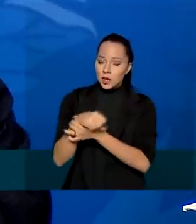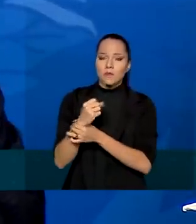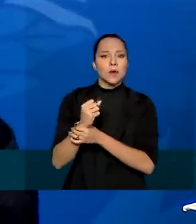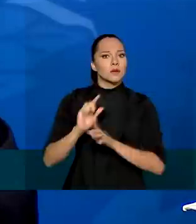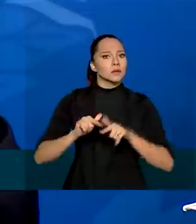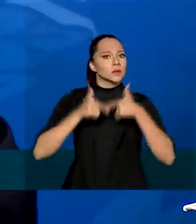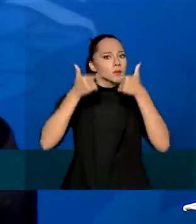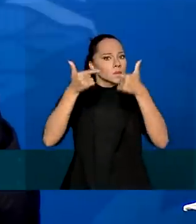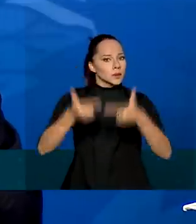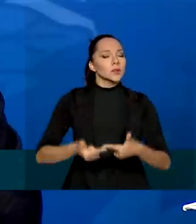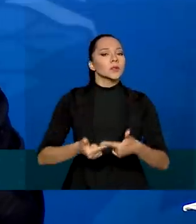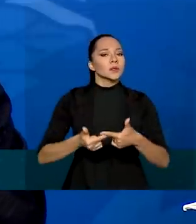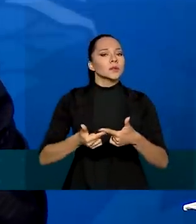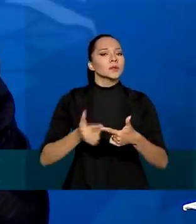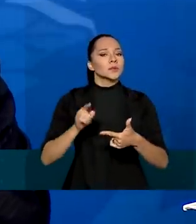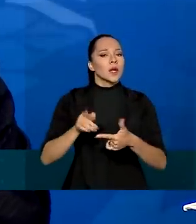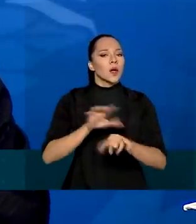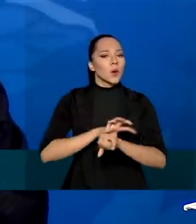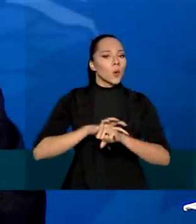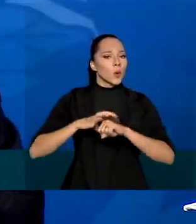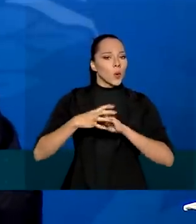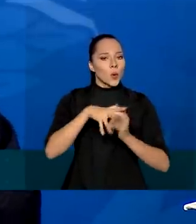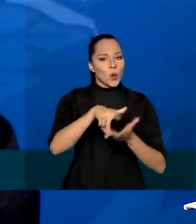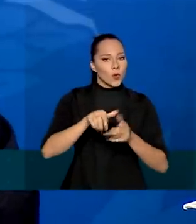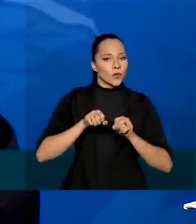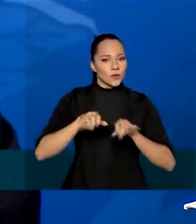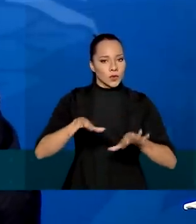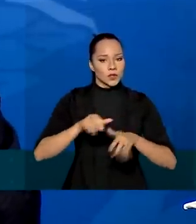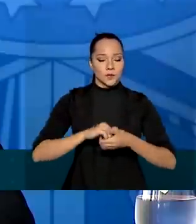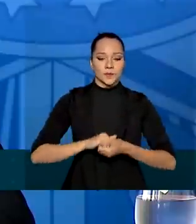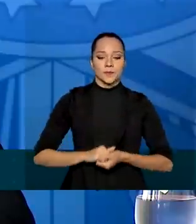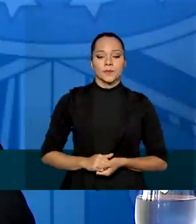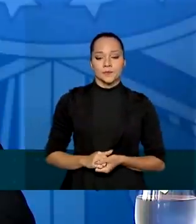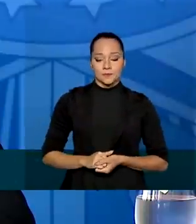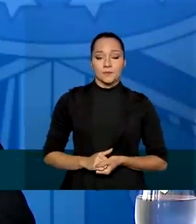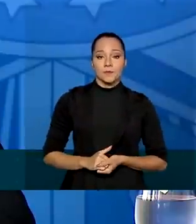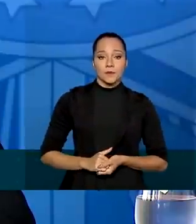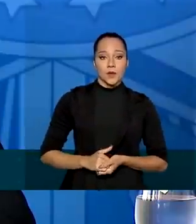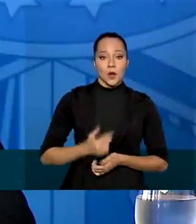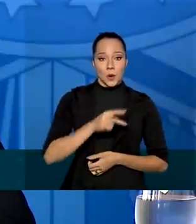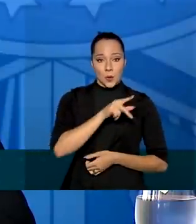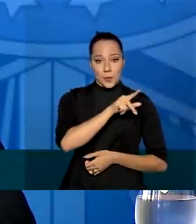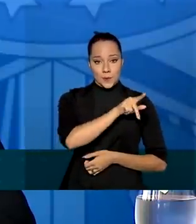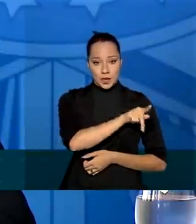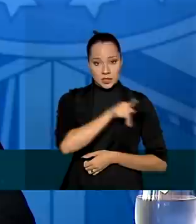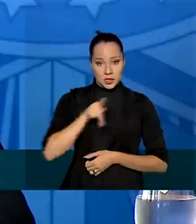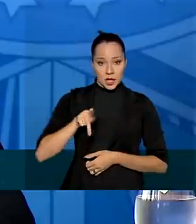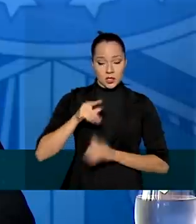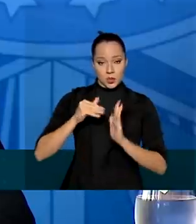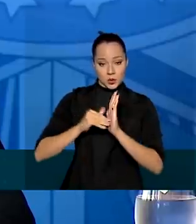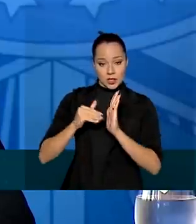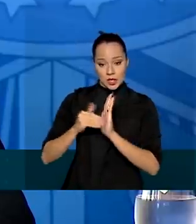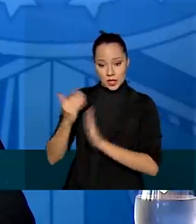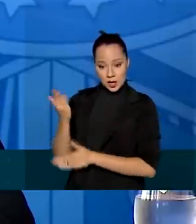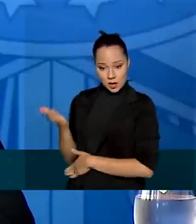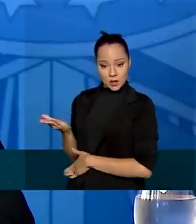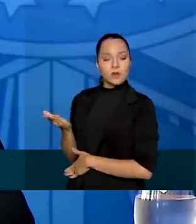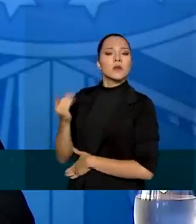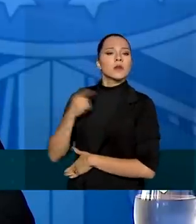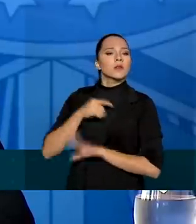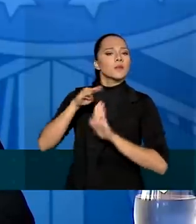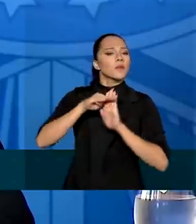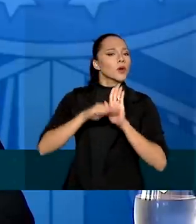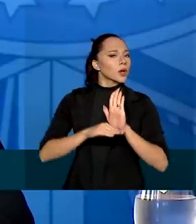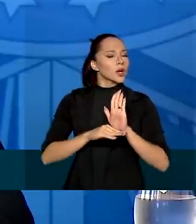estão na linha de frente do enfrentamento a van de Mia da covid-19 presidente do senado relatam discussões para a retomada